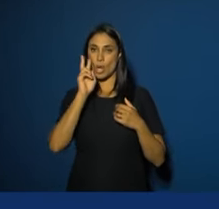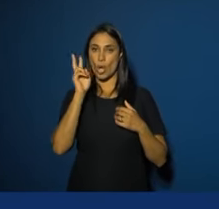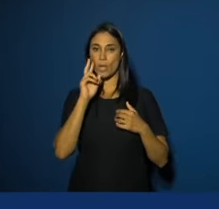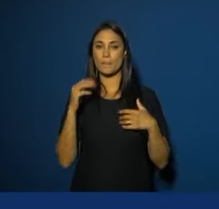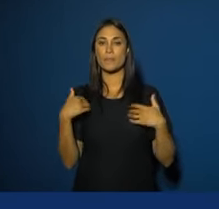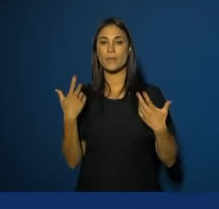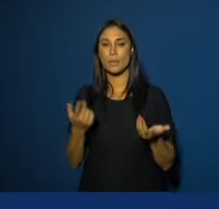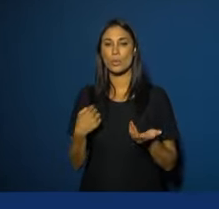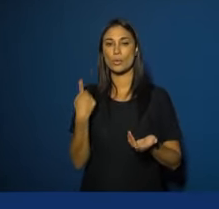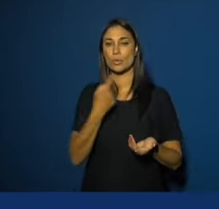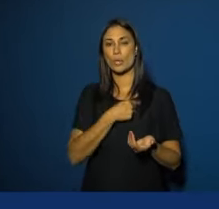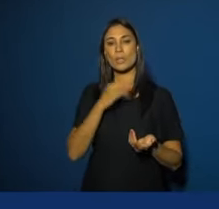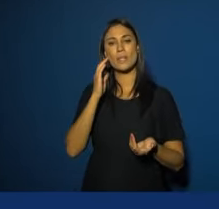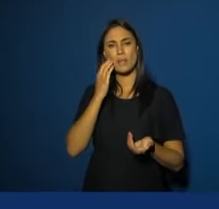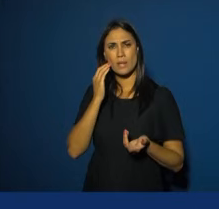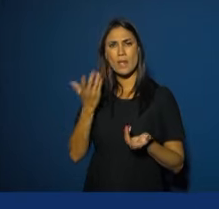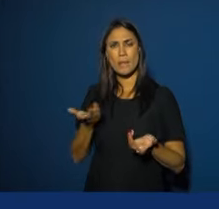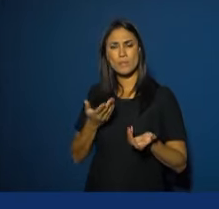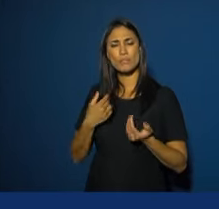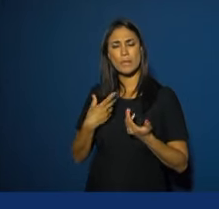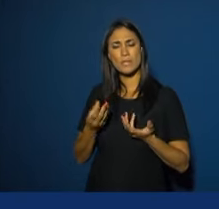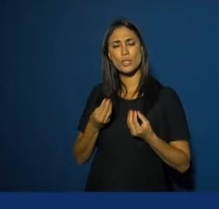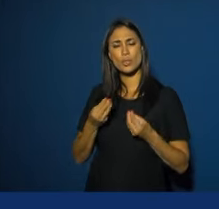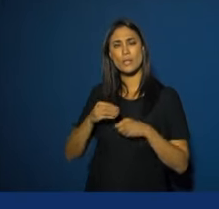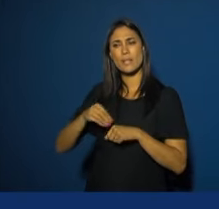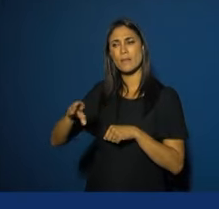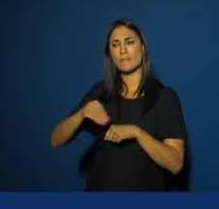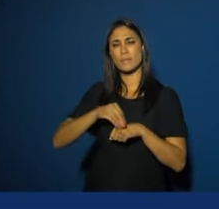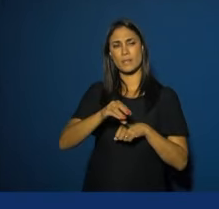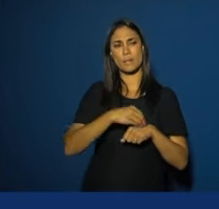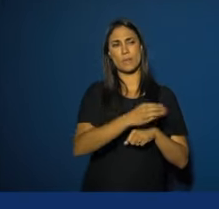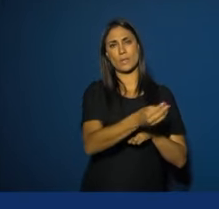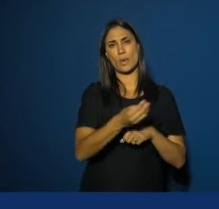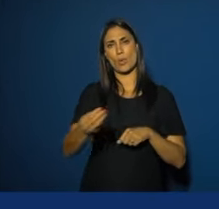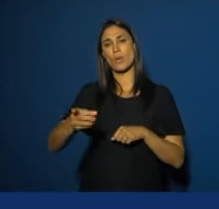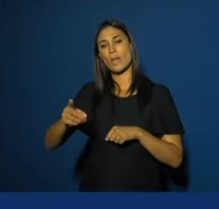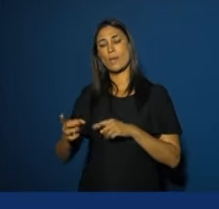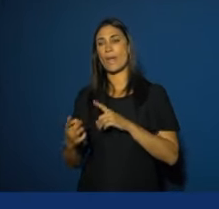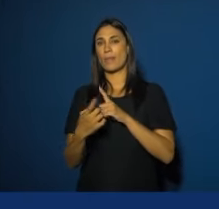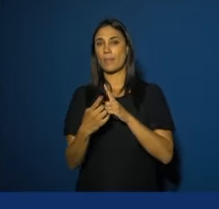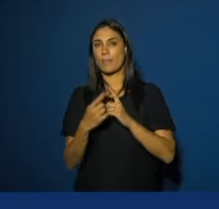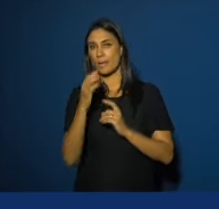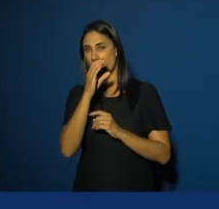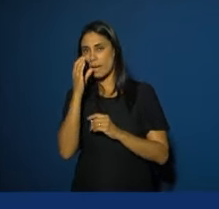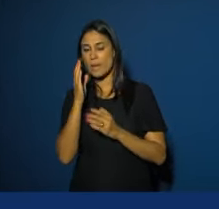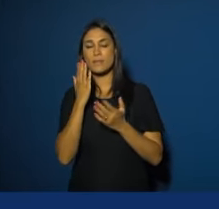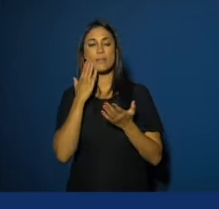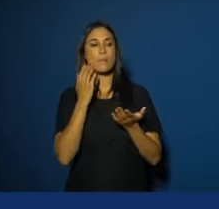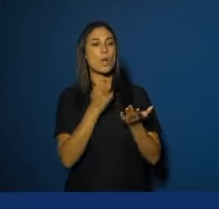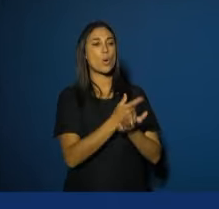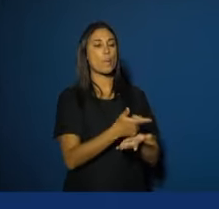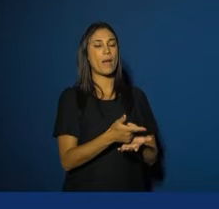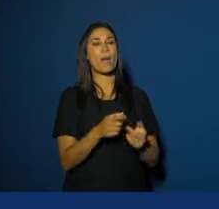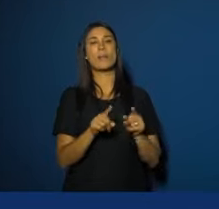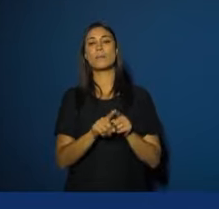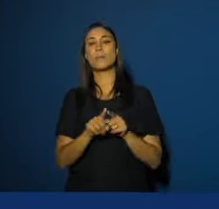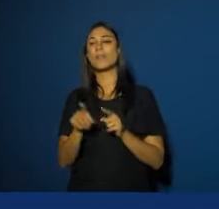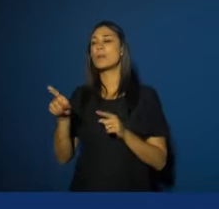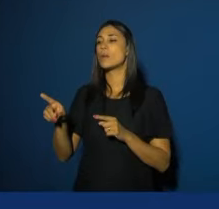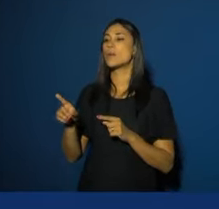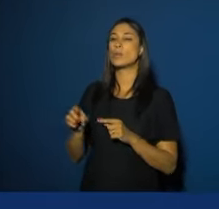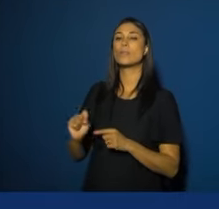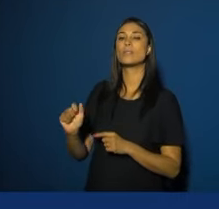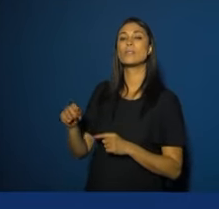nós entendemos bastante desse negócio de distribuição, que é atender cliente, saber comprar, lidar aqui